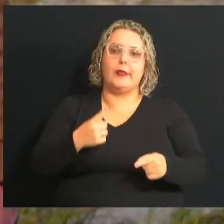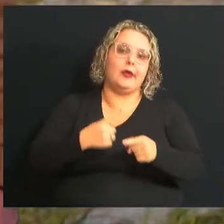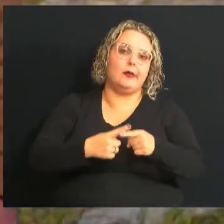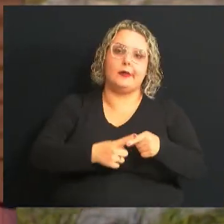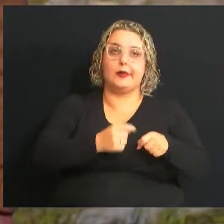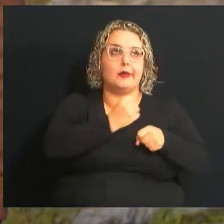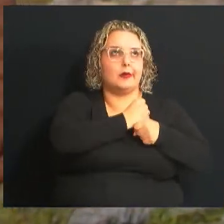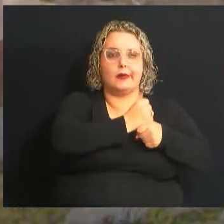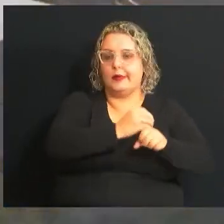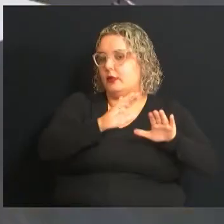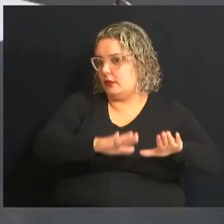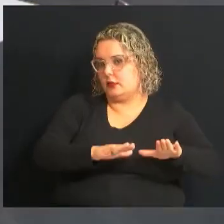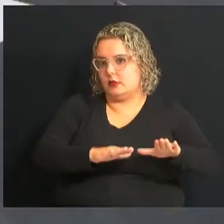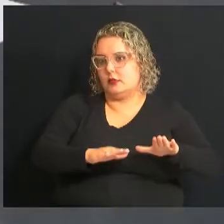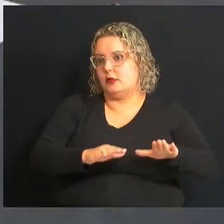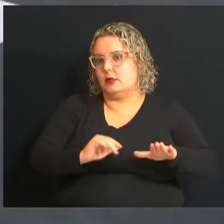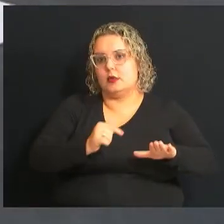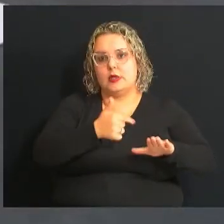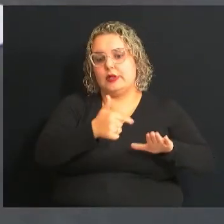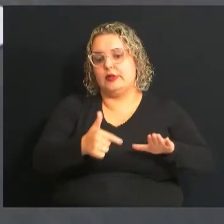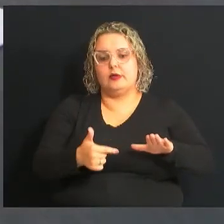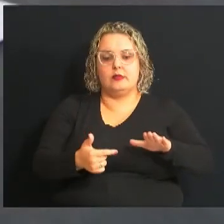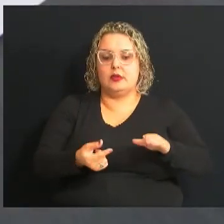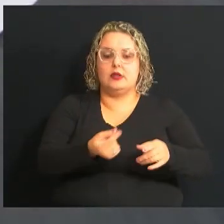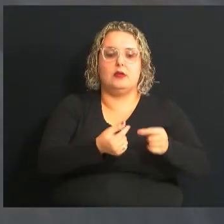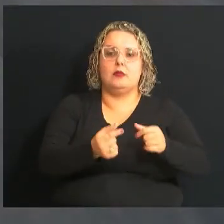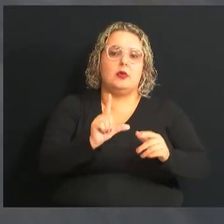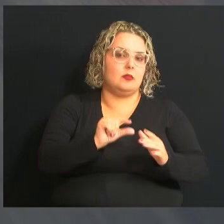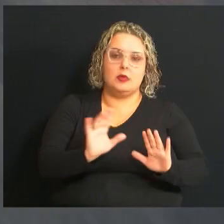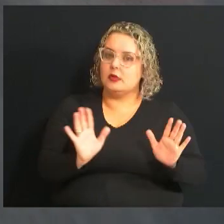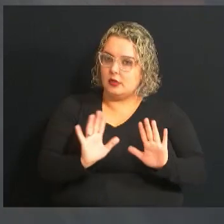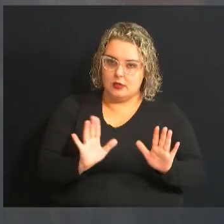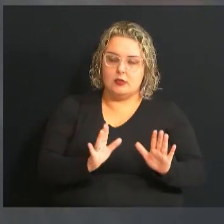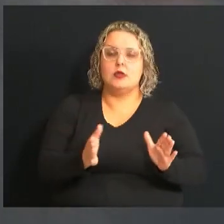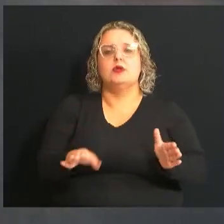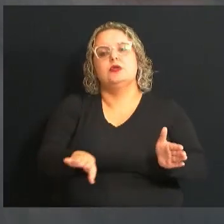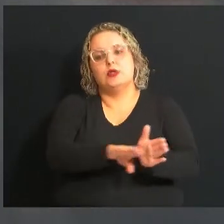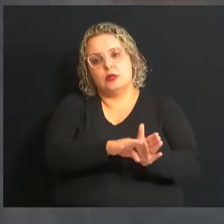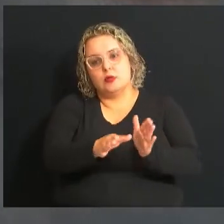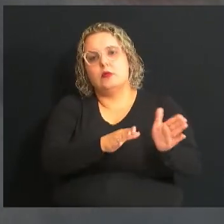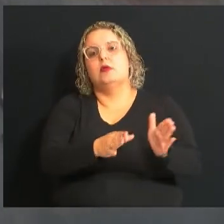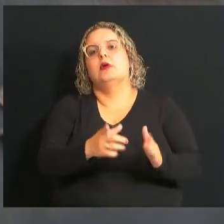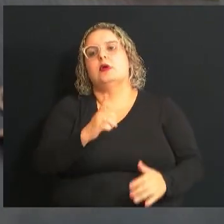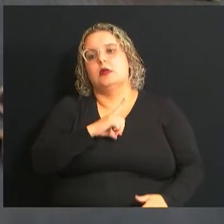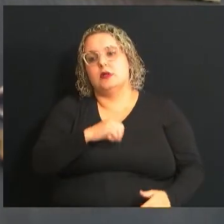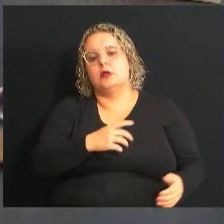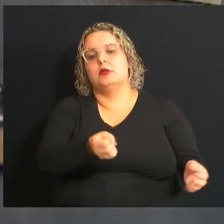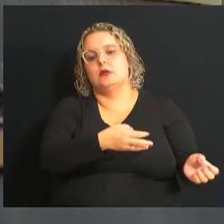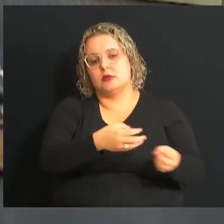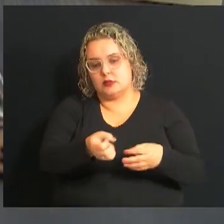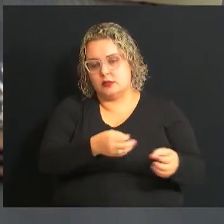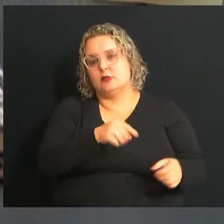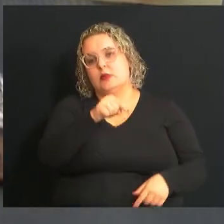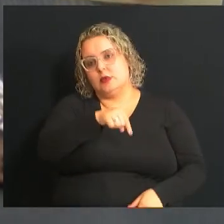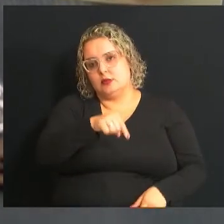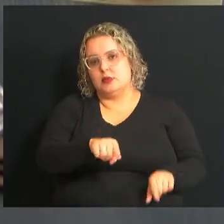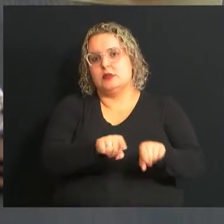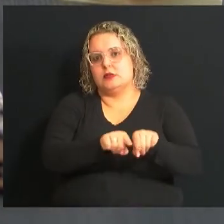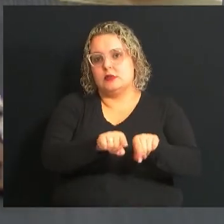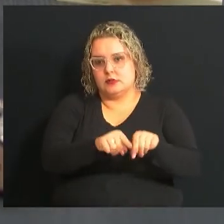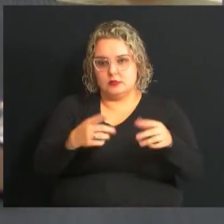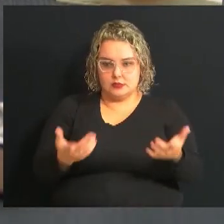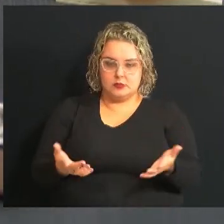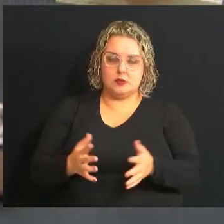que está lá que ela vai ter um preço mais acessível. Vai chegar uma hora em que também tem uma atualização. Então,